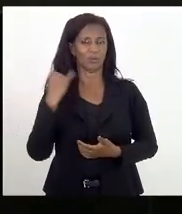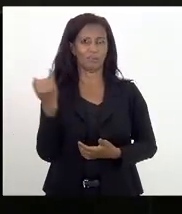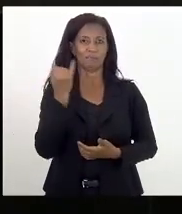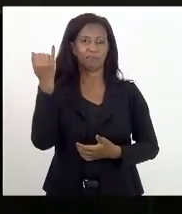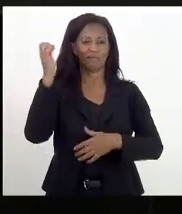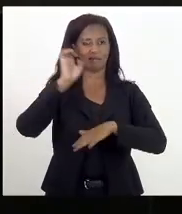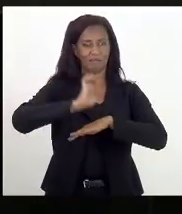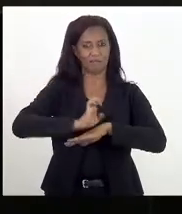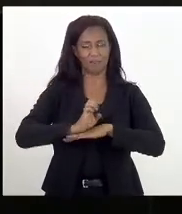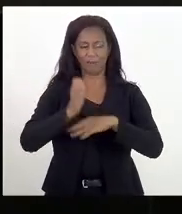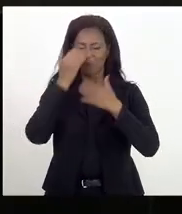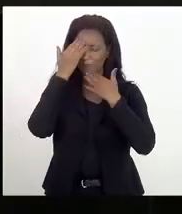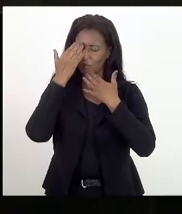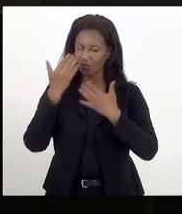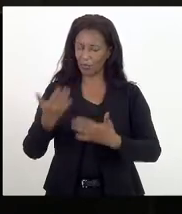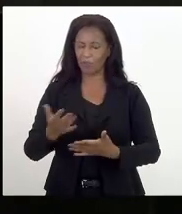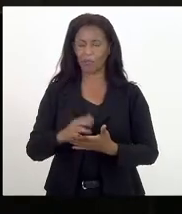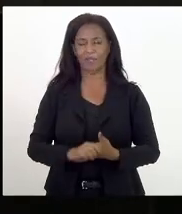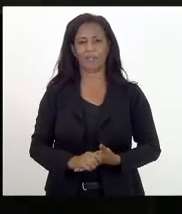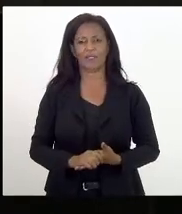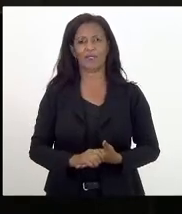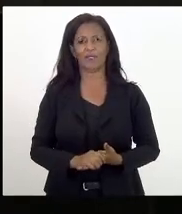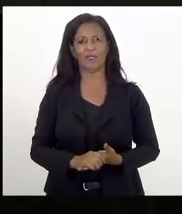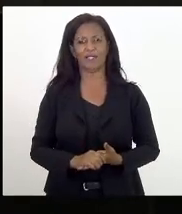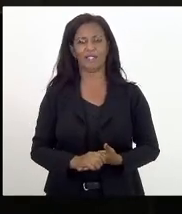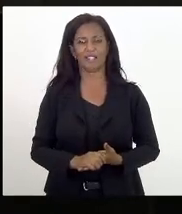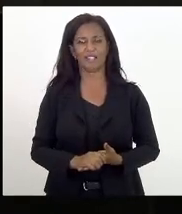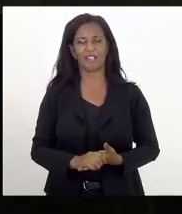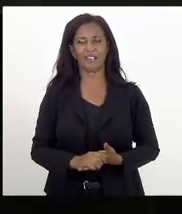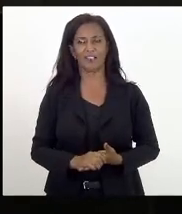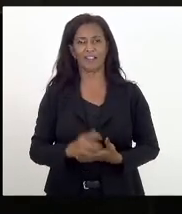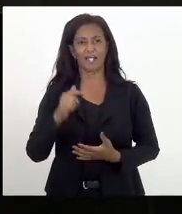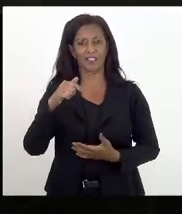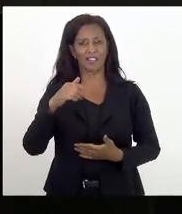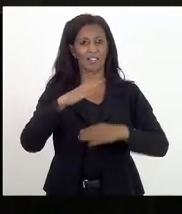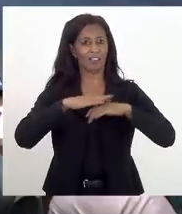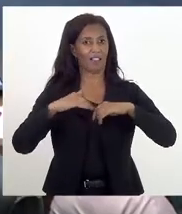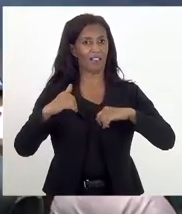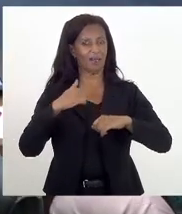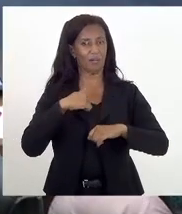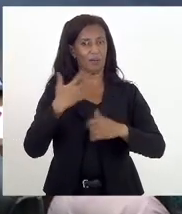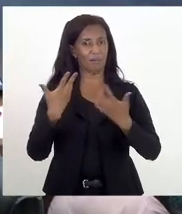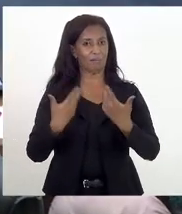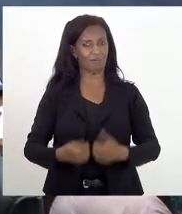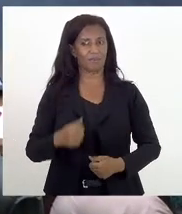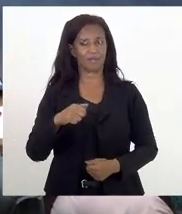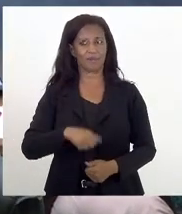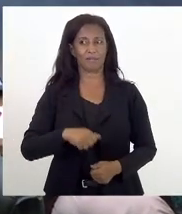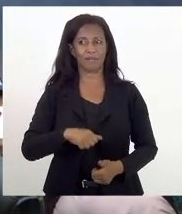importantes estados Muito obrigado pela hospitalidade que recebi aqui na Assembleia Legislativa do Rio de Janeiro